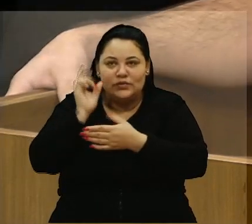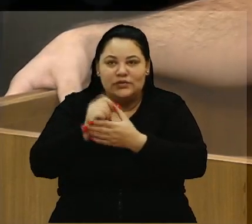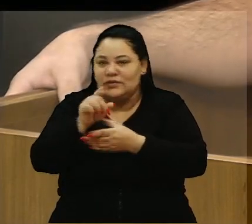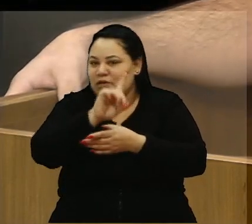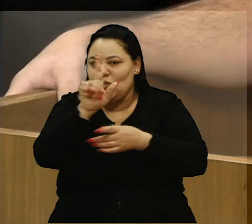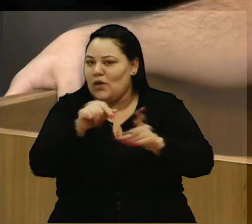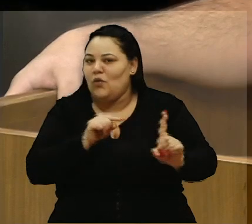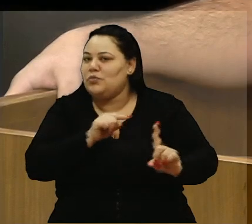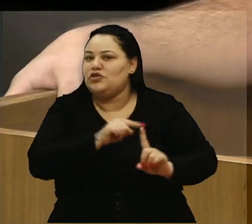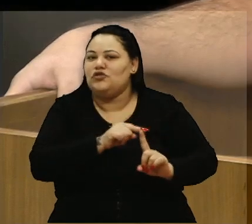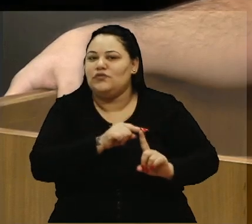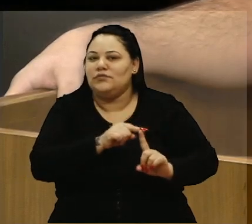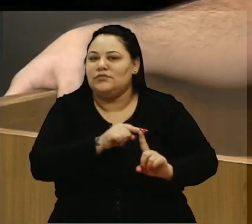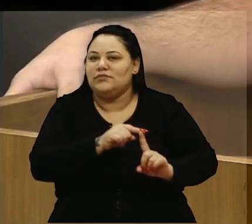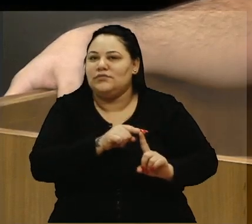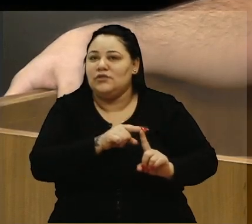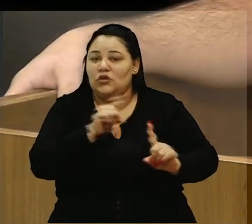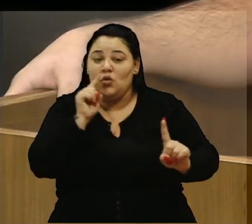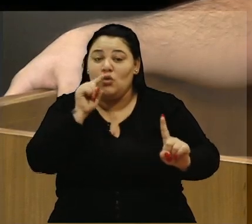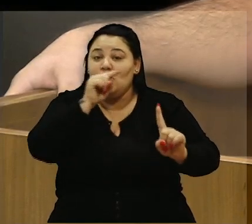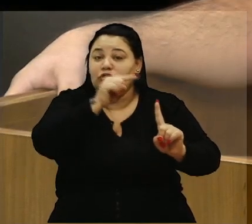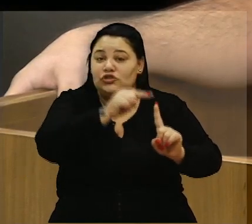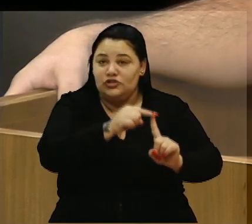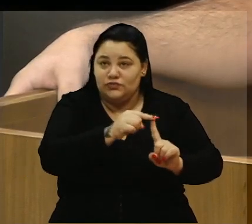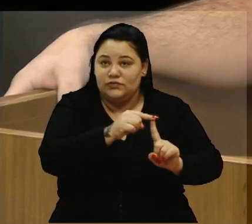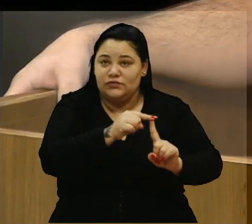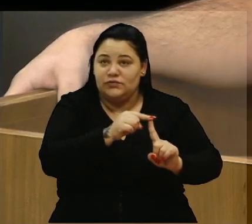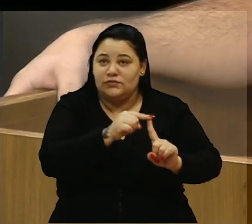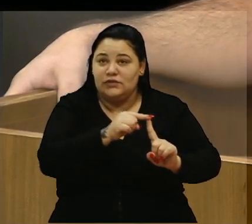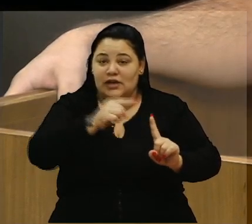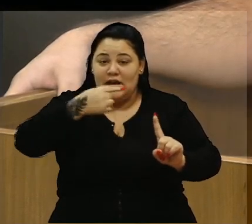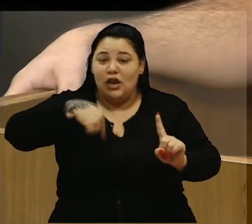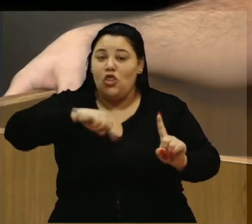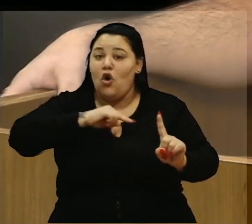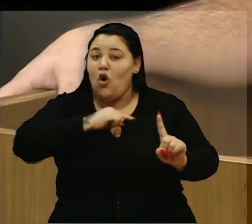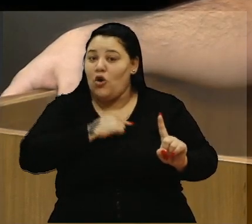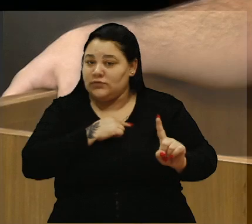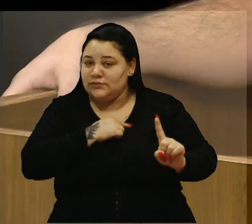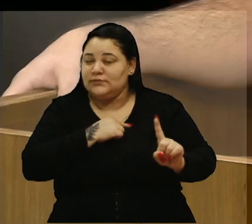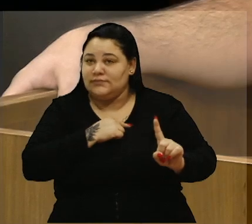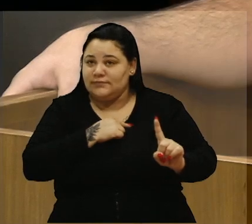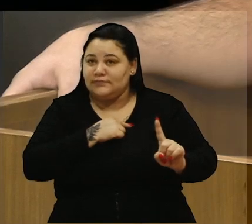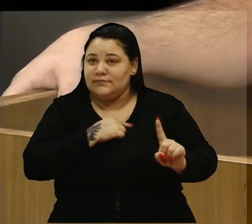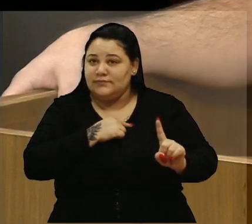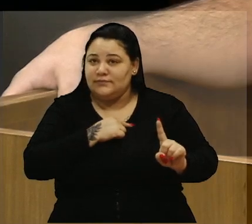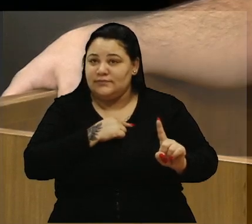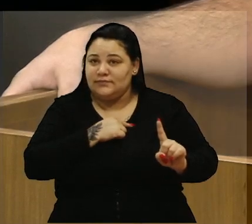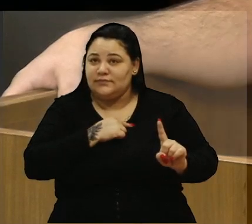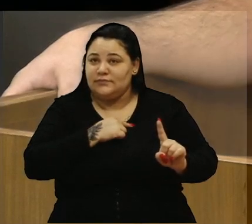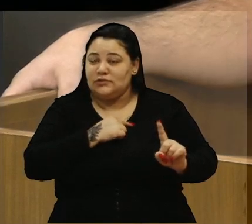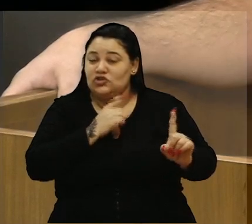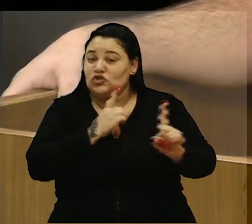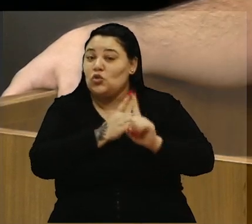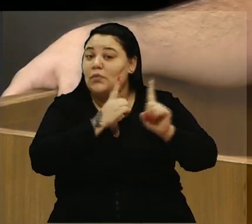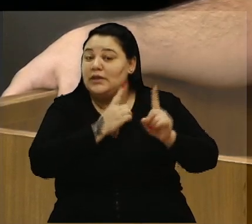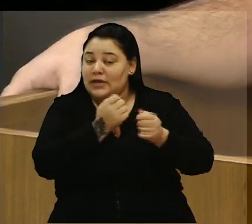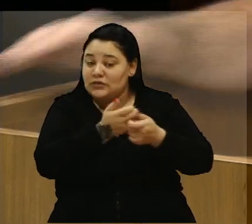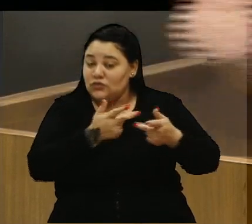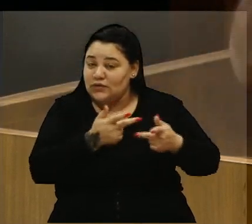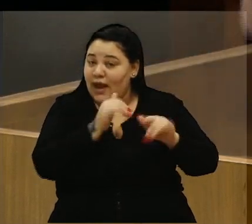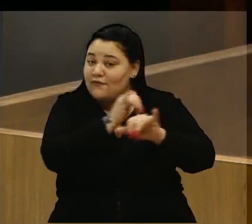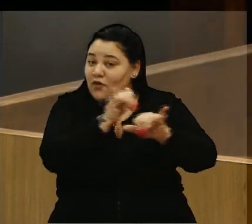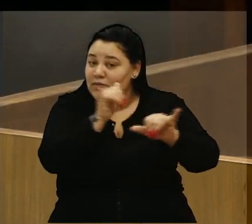intuito. O intuito era que a gente decidisse, né, a partir desse diagnóstico dos